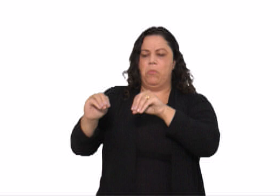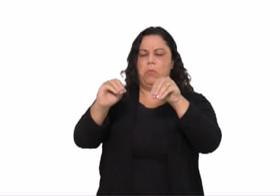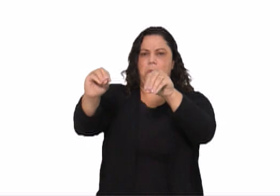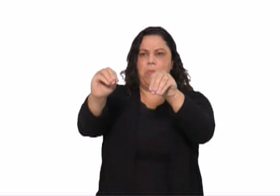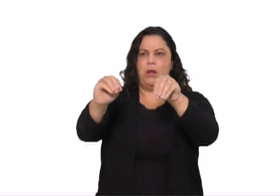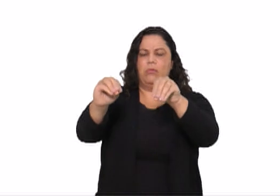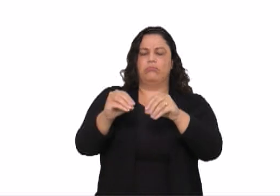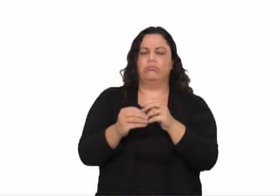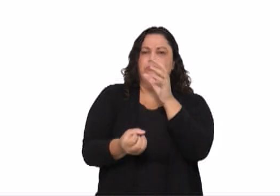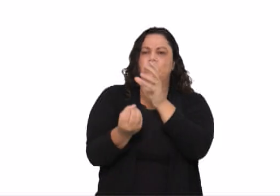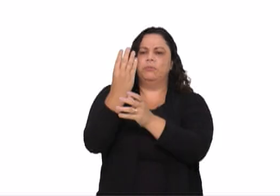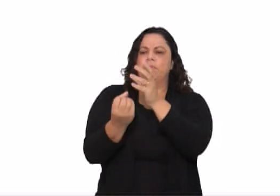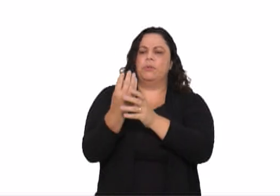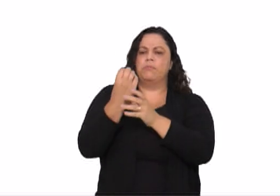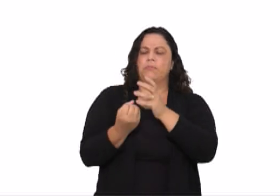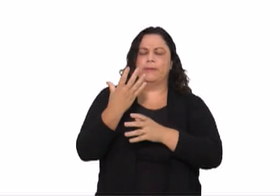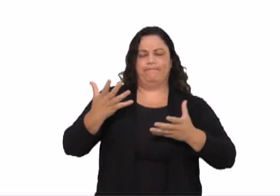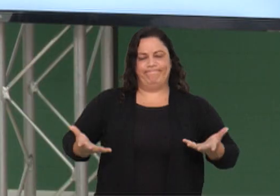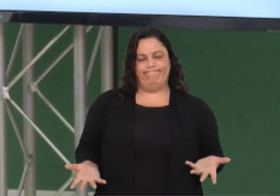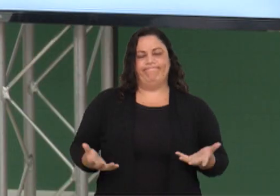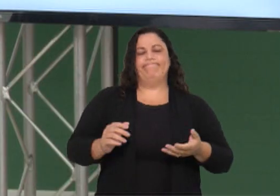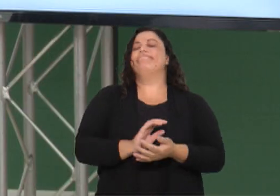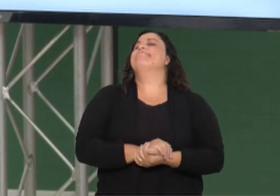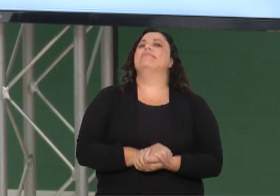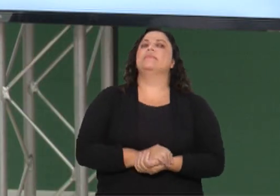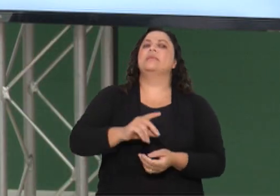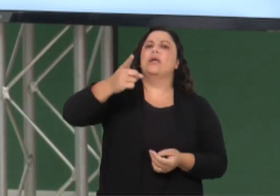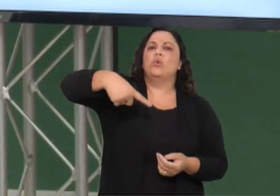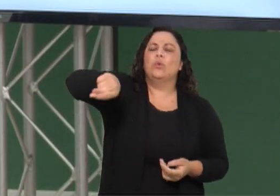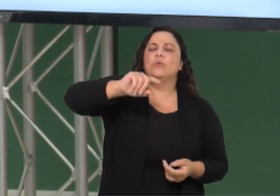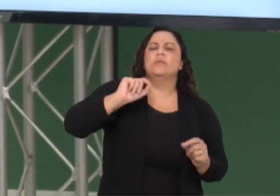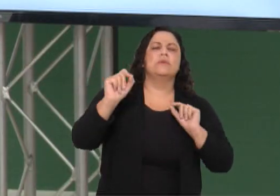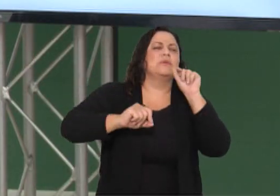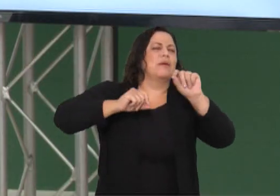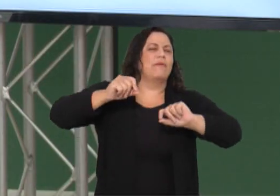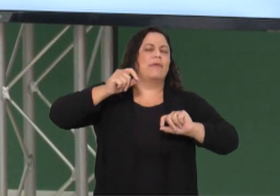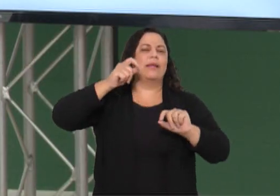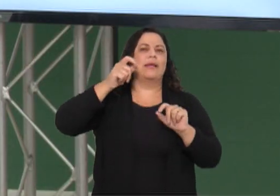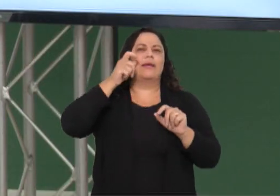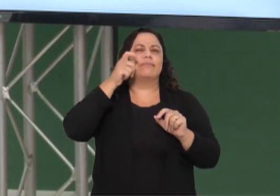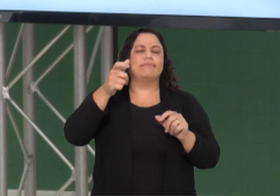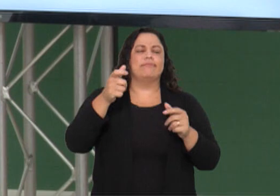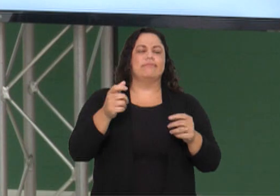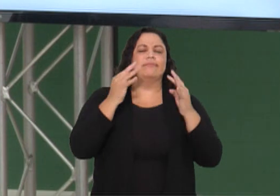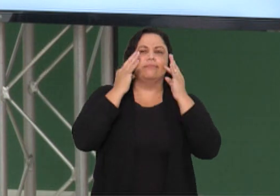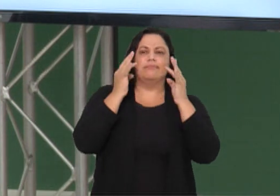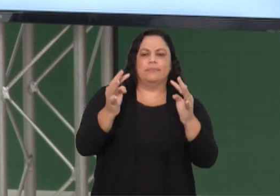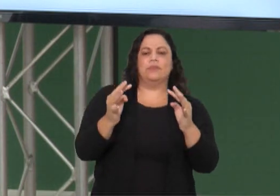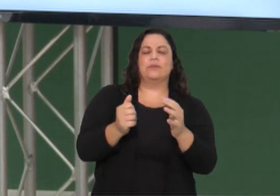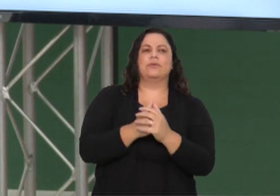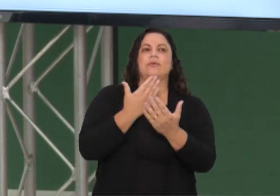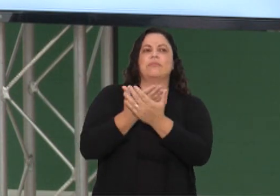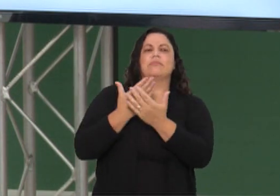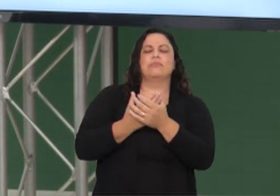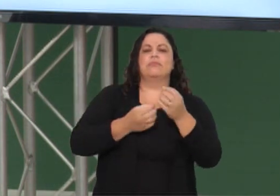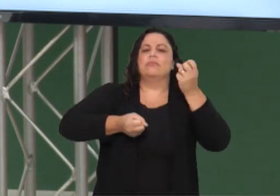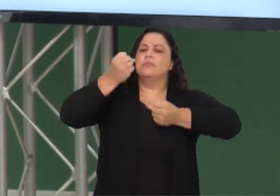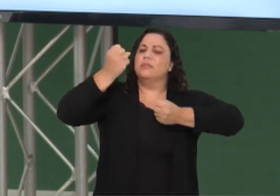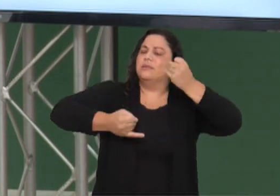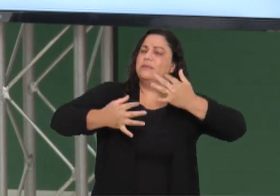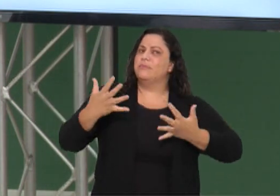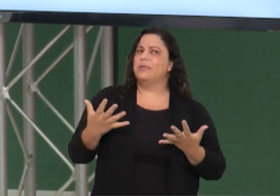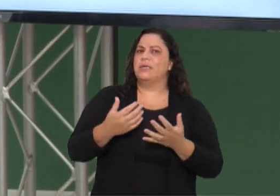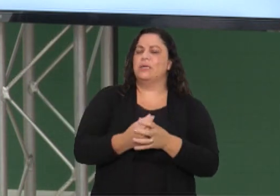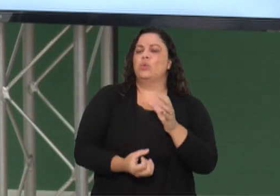tetas. É com vocês. Vamos ver quem ficou bem atento na nossa aula aí. Explique a relação da crise dos gêneros com o surgimento de